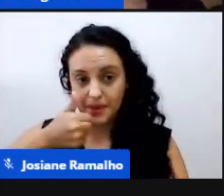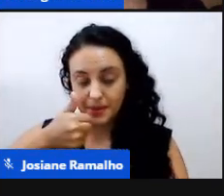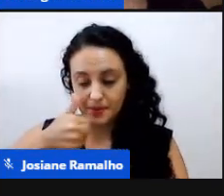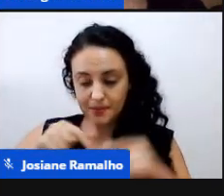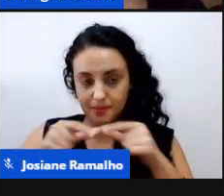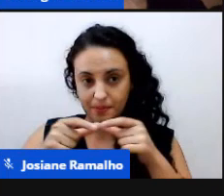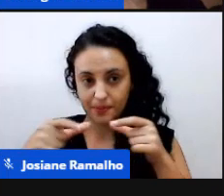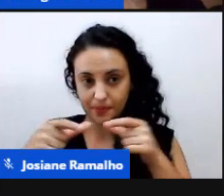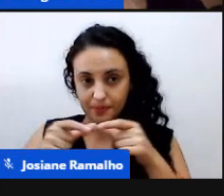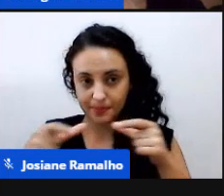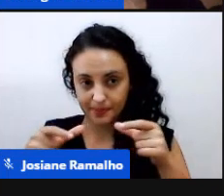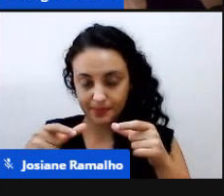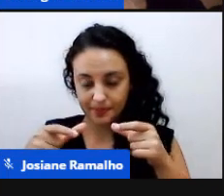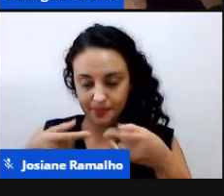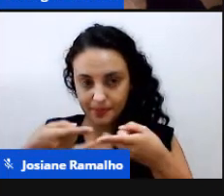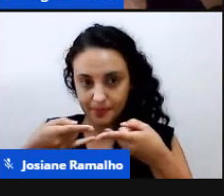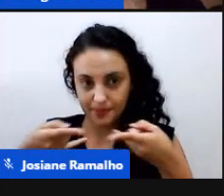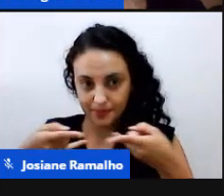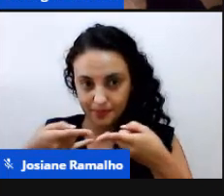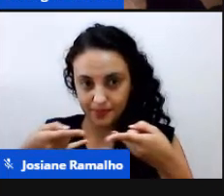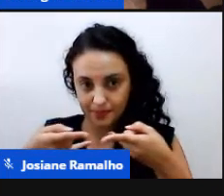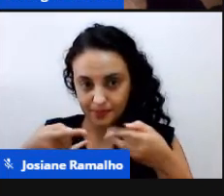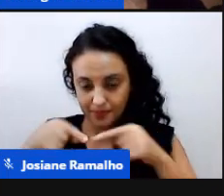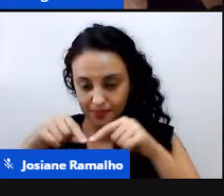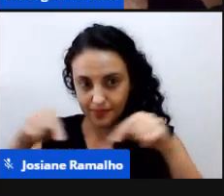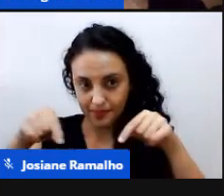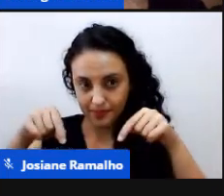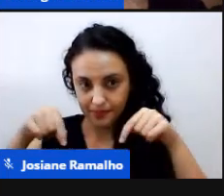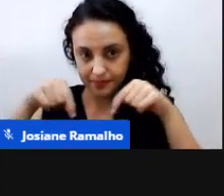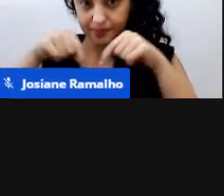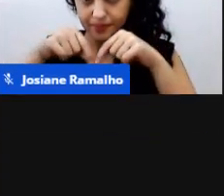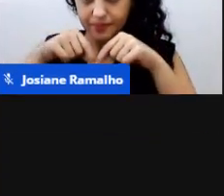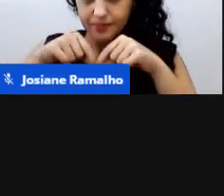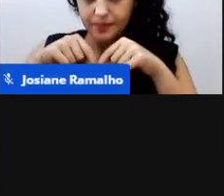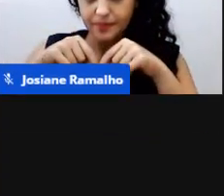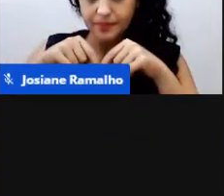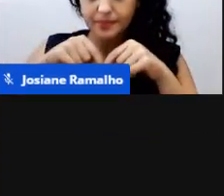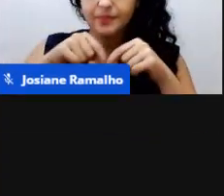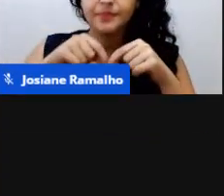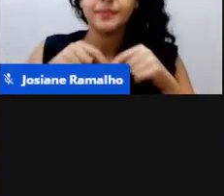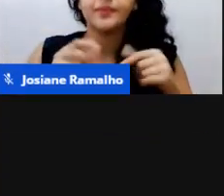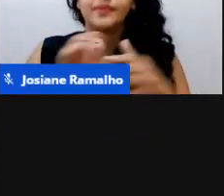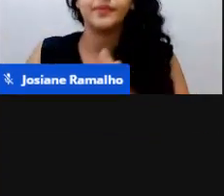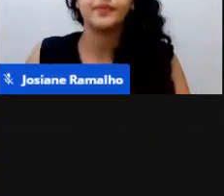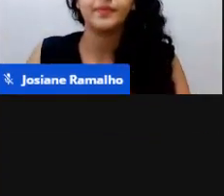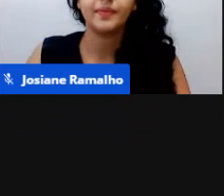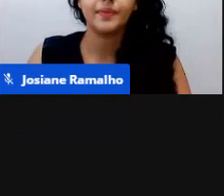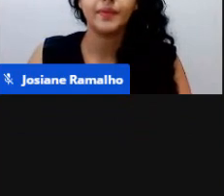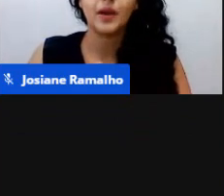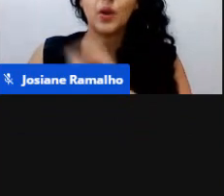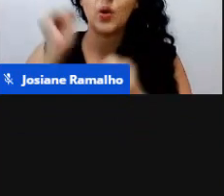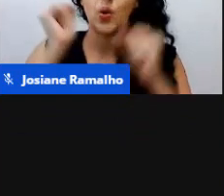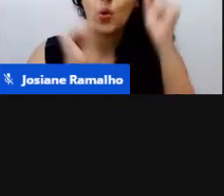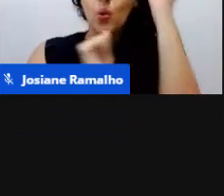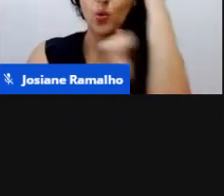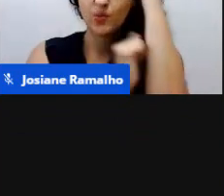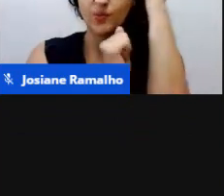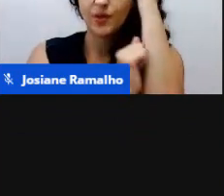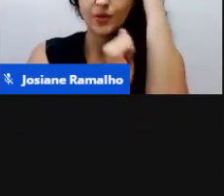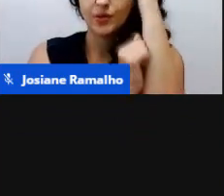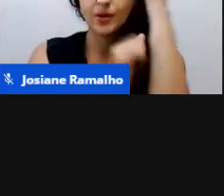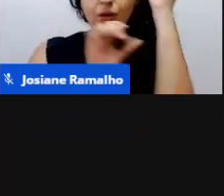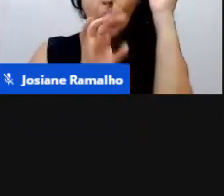tá? Nós vamos colocar também uma linha de marcação. Vou colocar aqui um cabo de vassoura, tá?